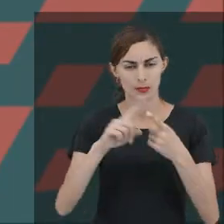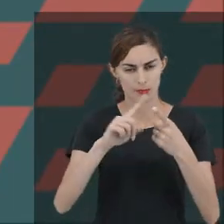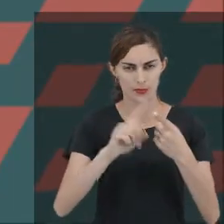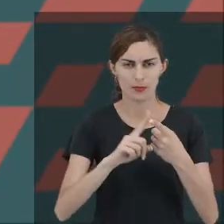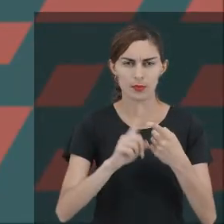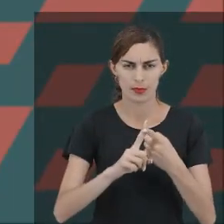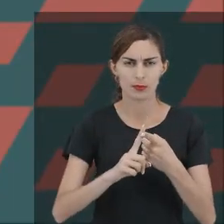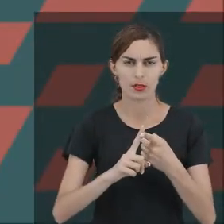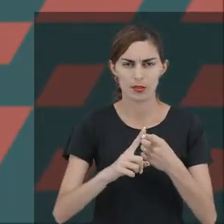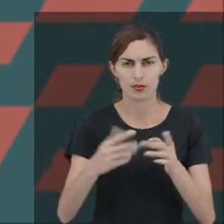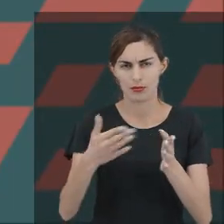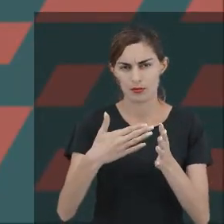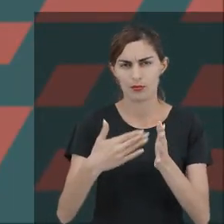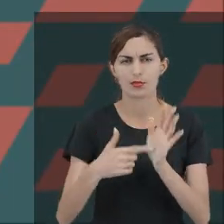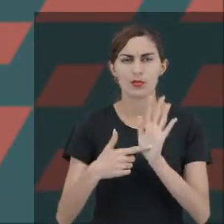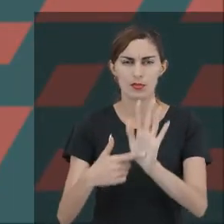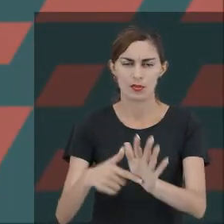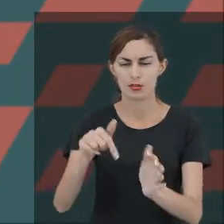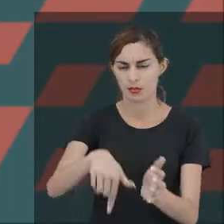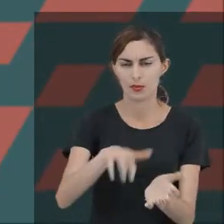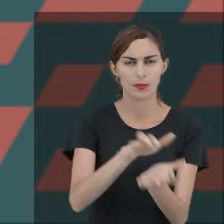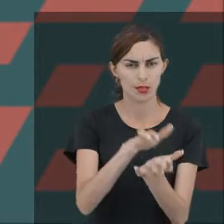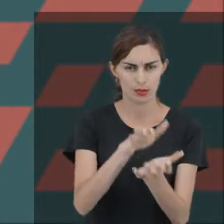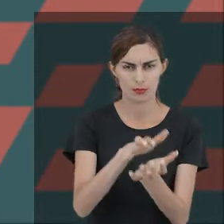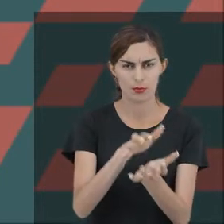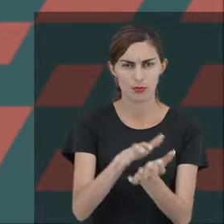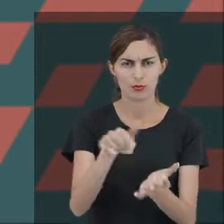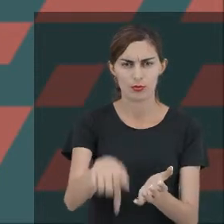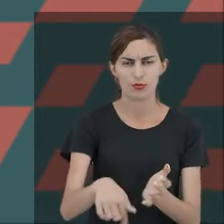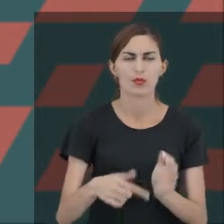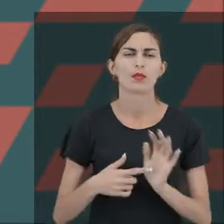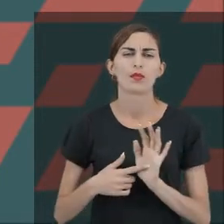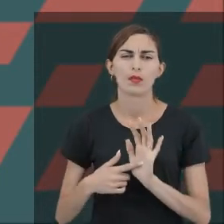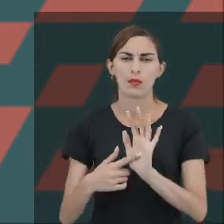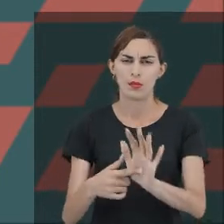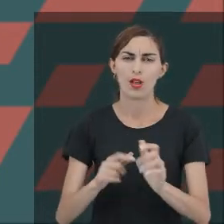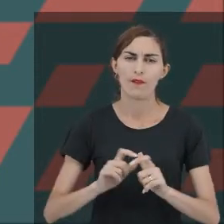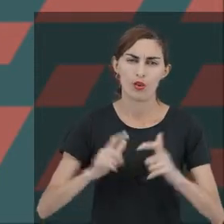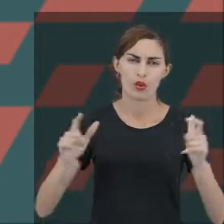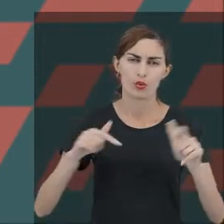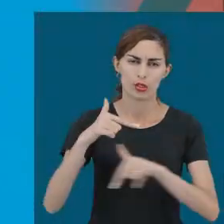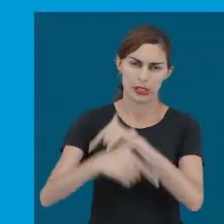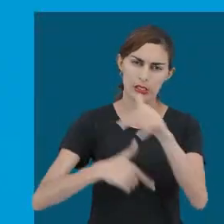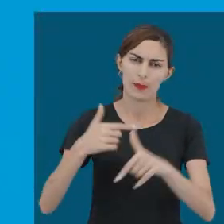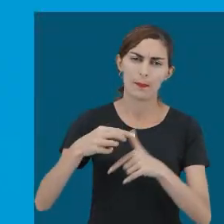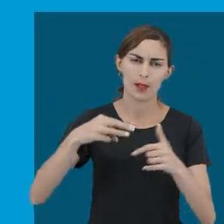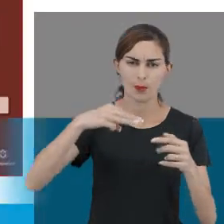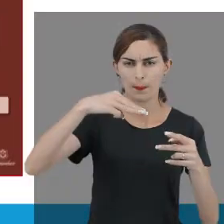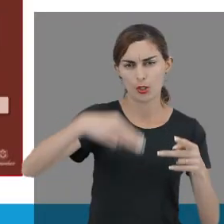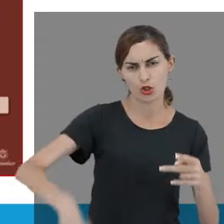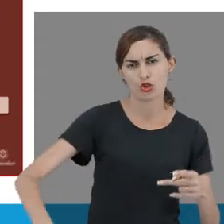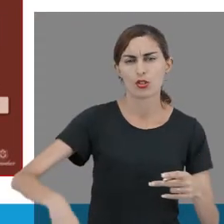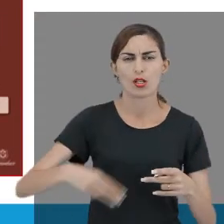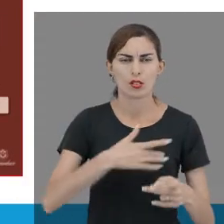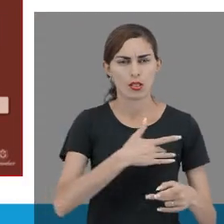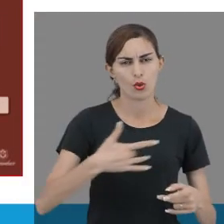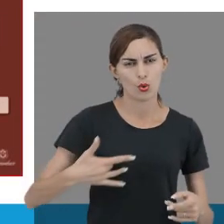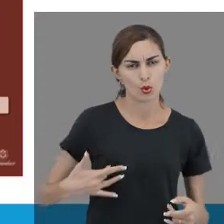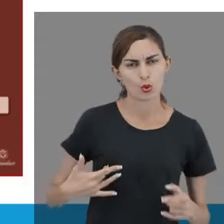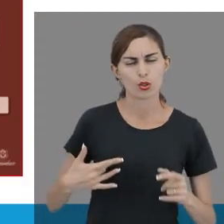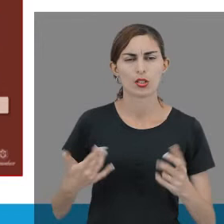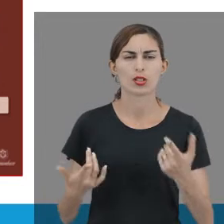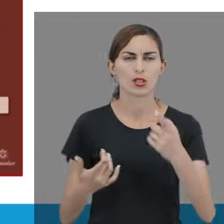Essas primeiras publicações de Pernambuco evoluíram e apoiaram, inclusive, os trabalhos do Ministério da Saúde e da